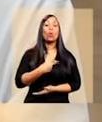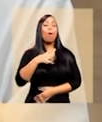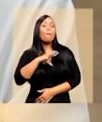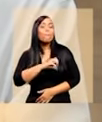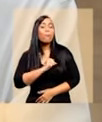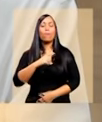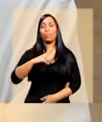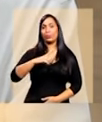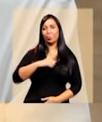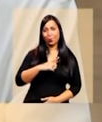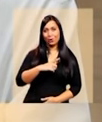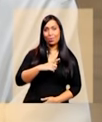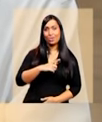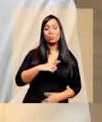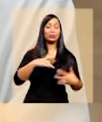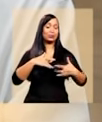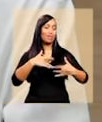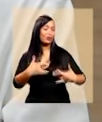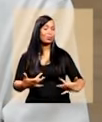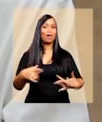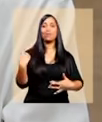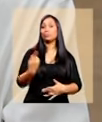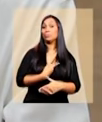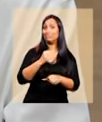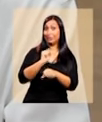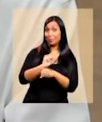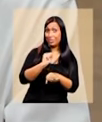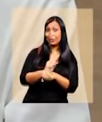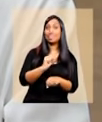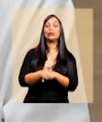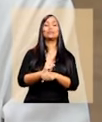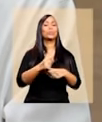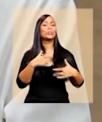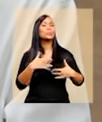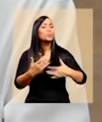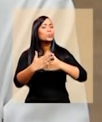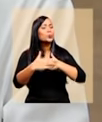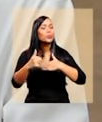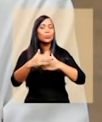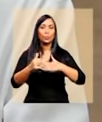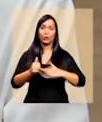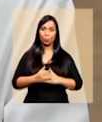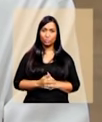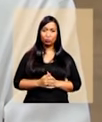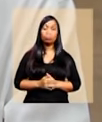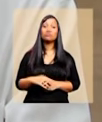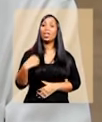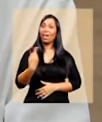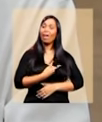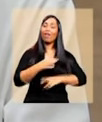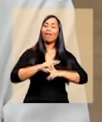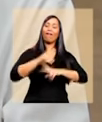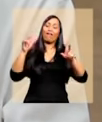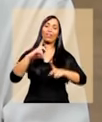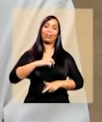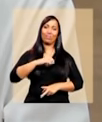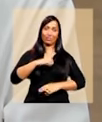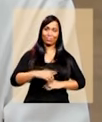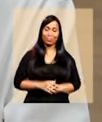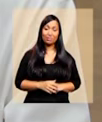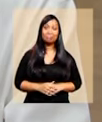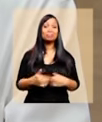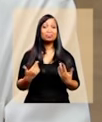nós temos amor, nós temos esperança, nós temos compaixão. E isso é que faz a